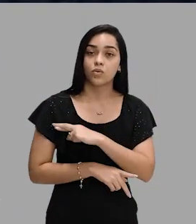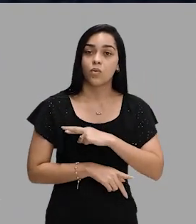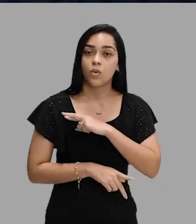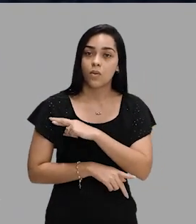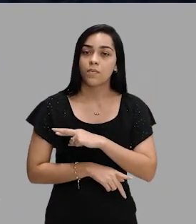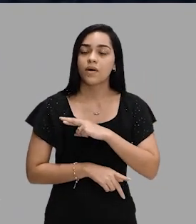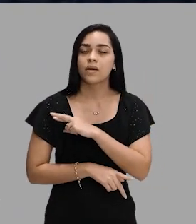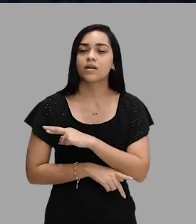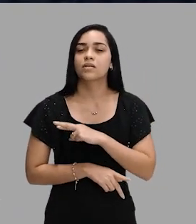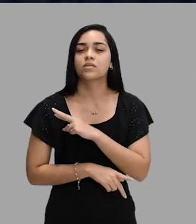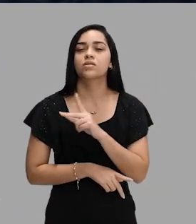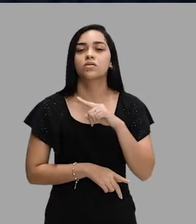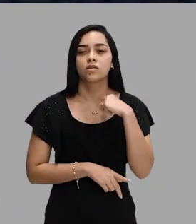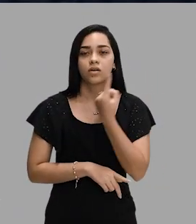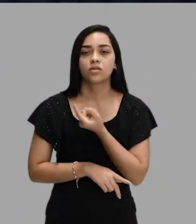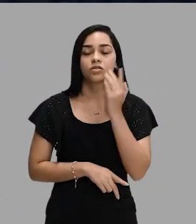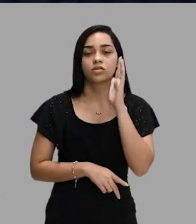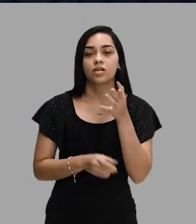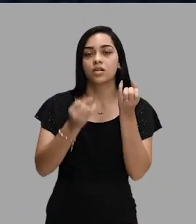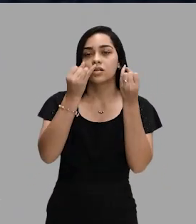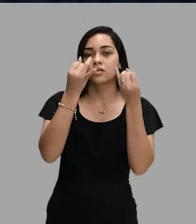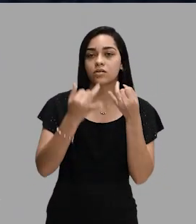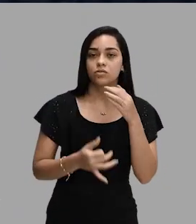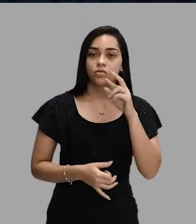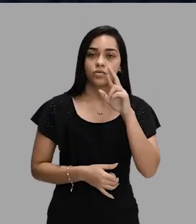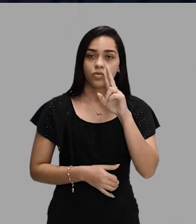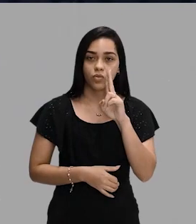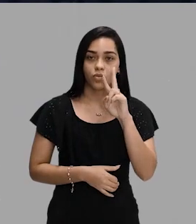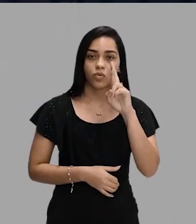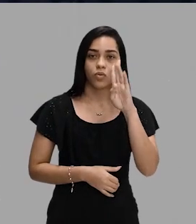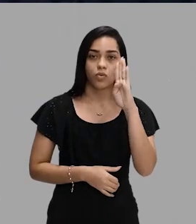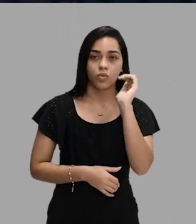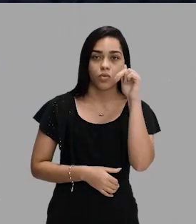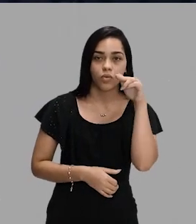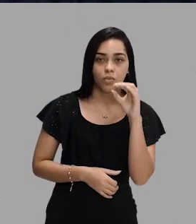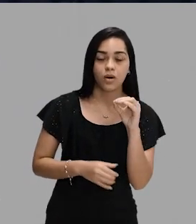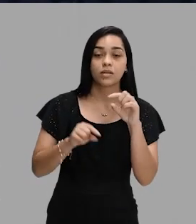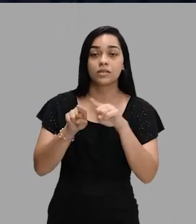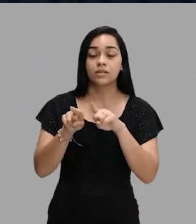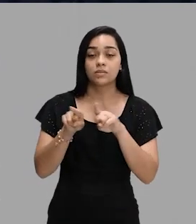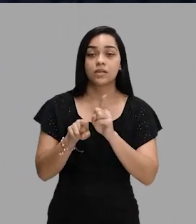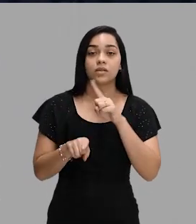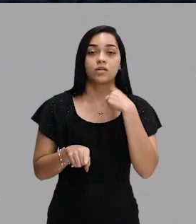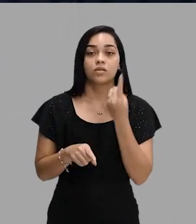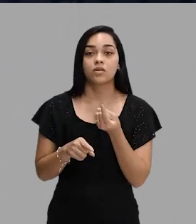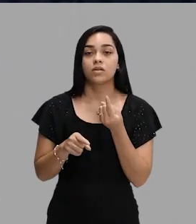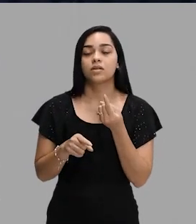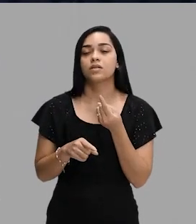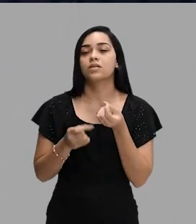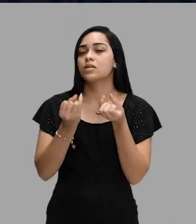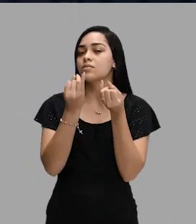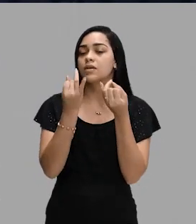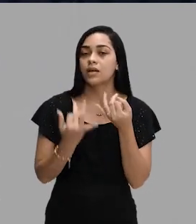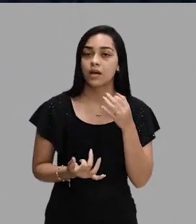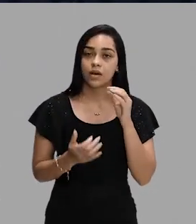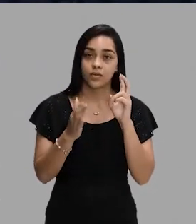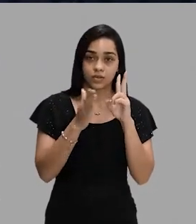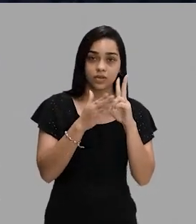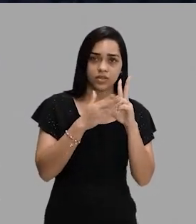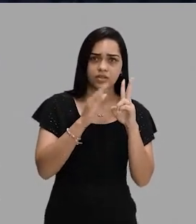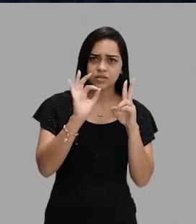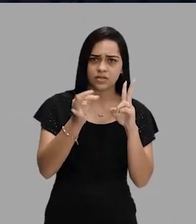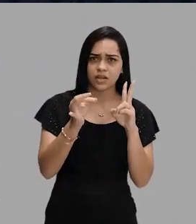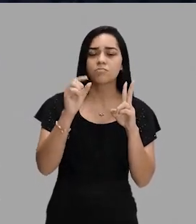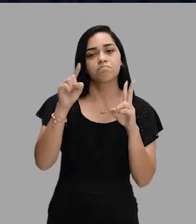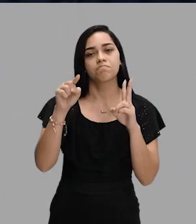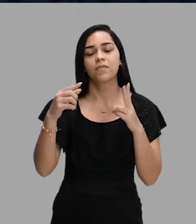do romance urbano, e agora nós vamos falar do romance indianista, é isso, gente? É,